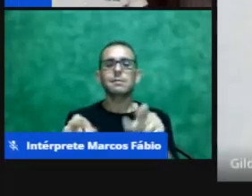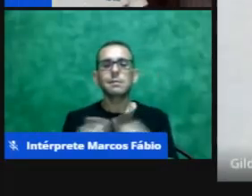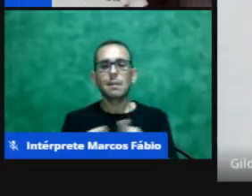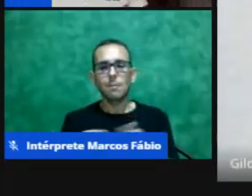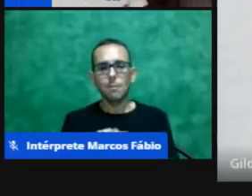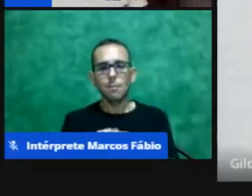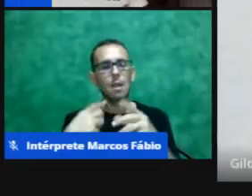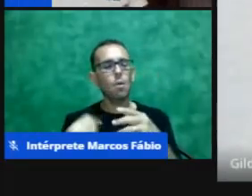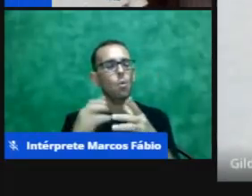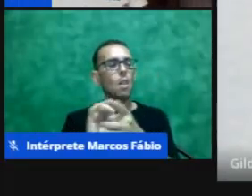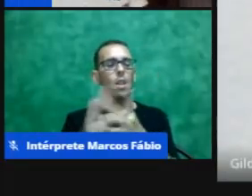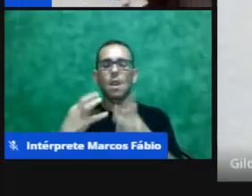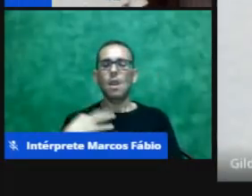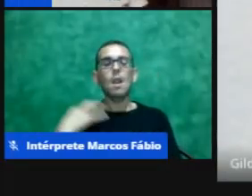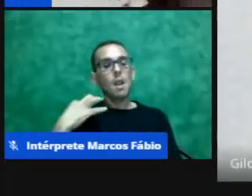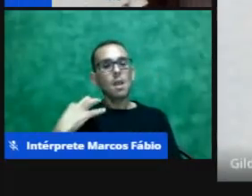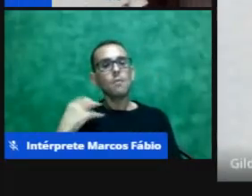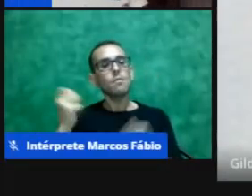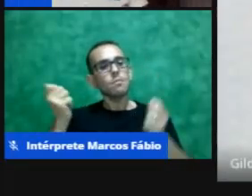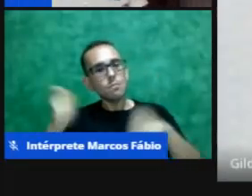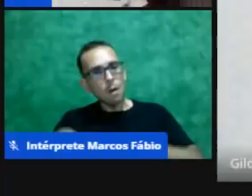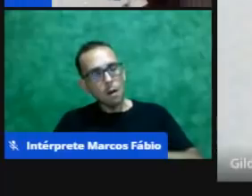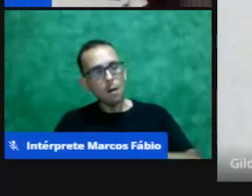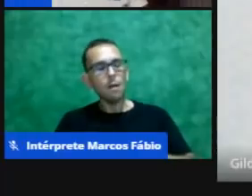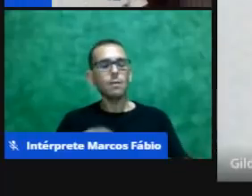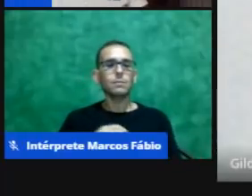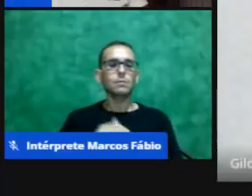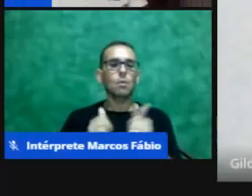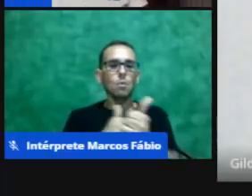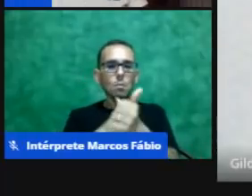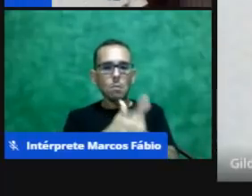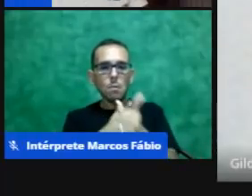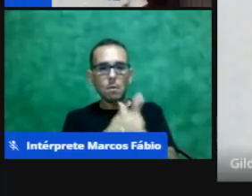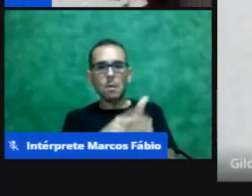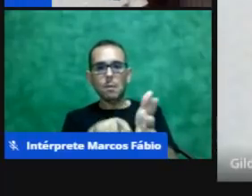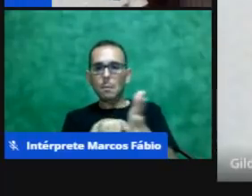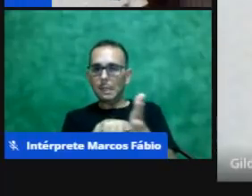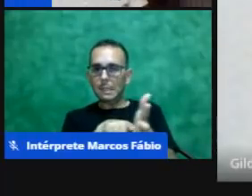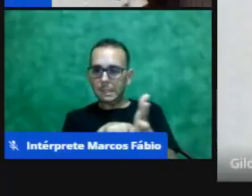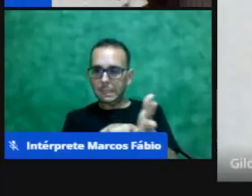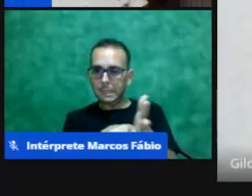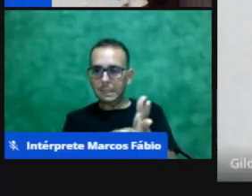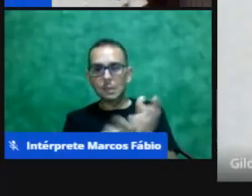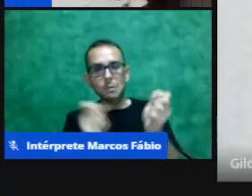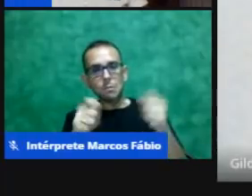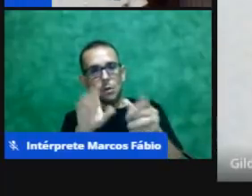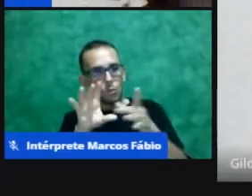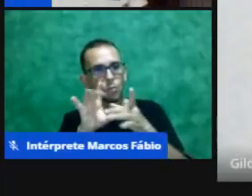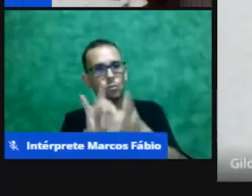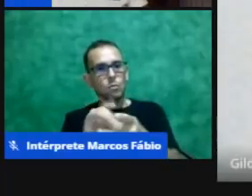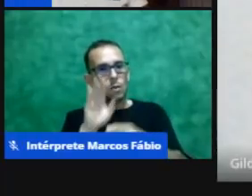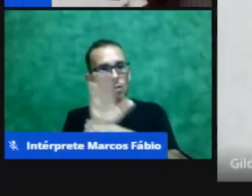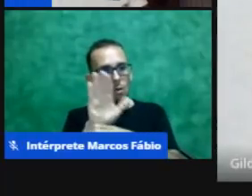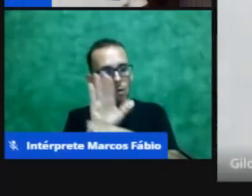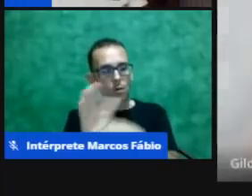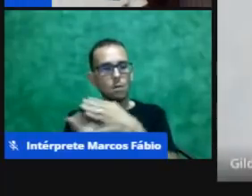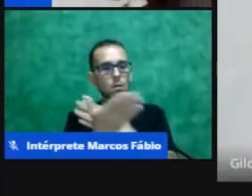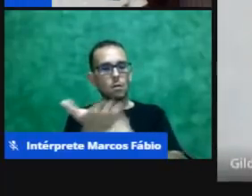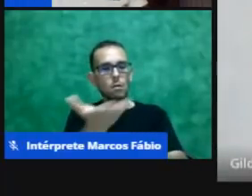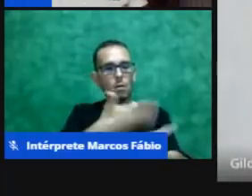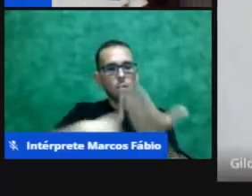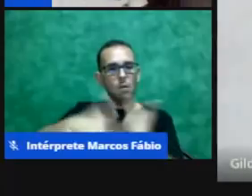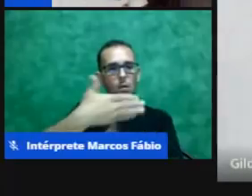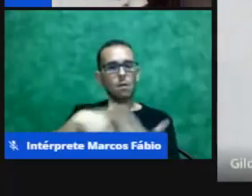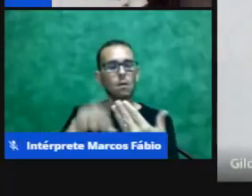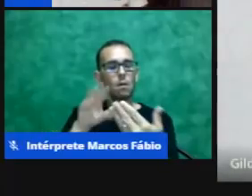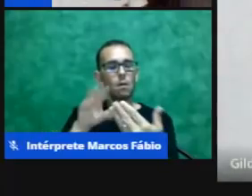à disposição. Estou guiando, inclusive estou conduzindo uma pesquisa. Caso possam participar, auxiliar, também será de grande valia